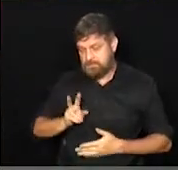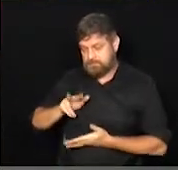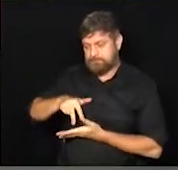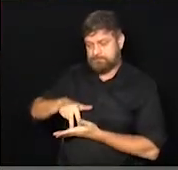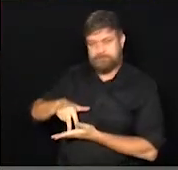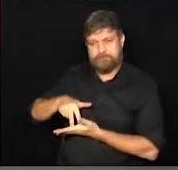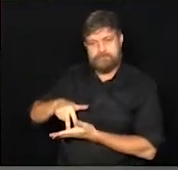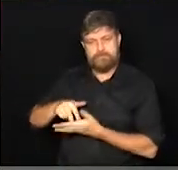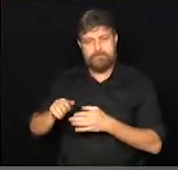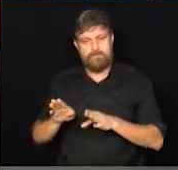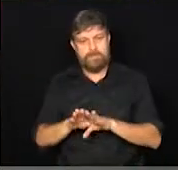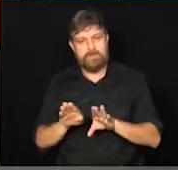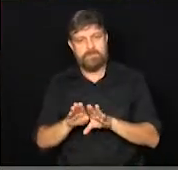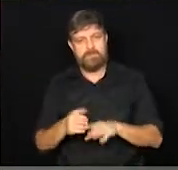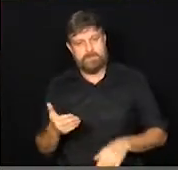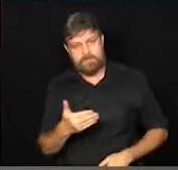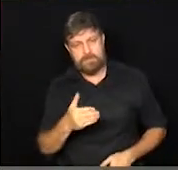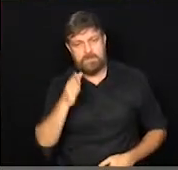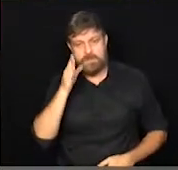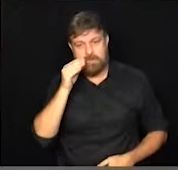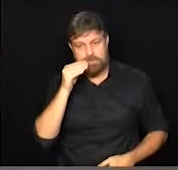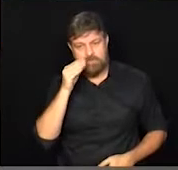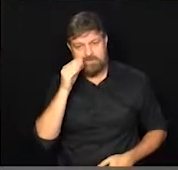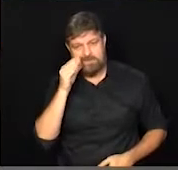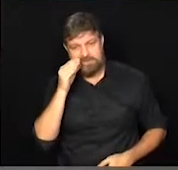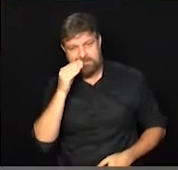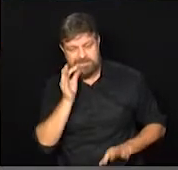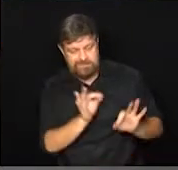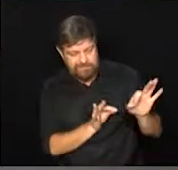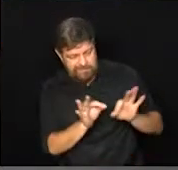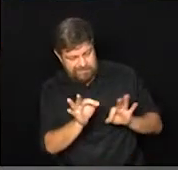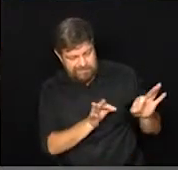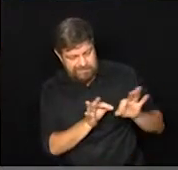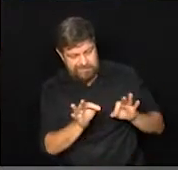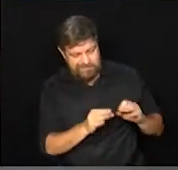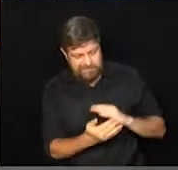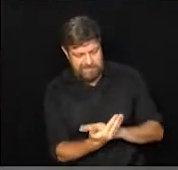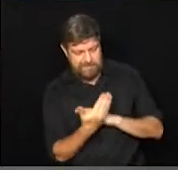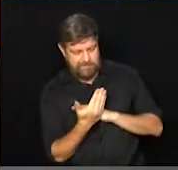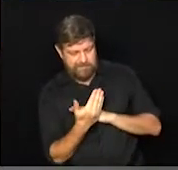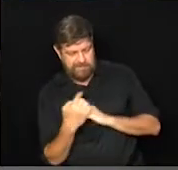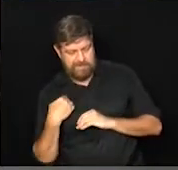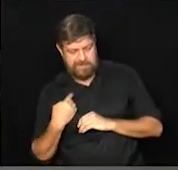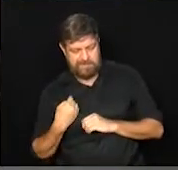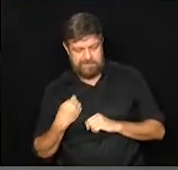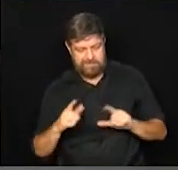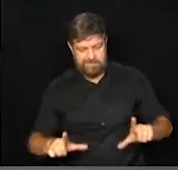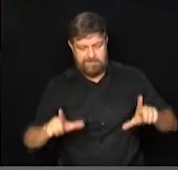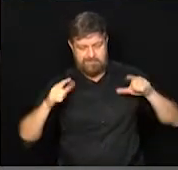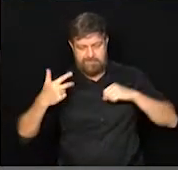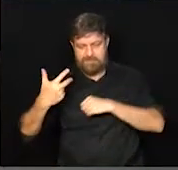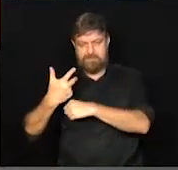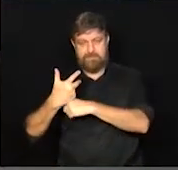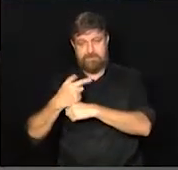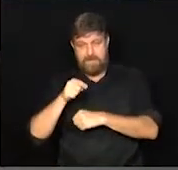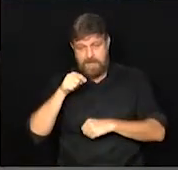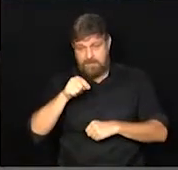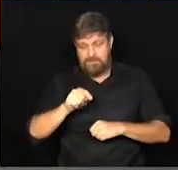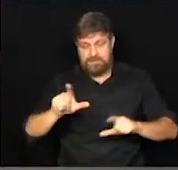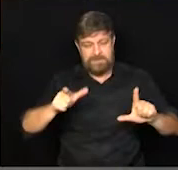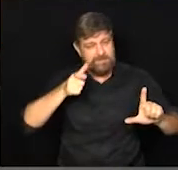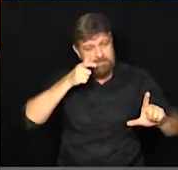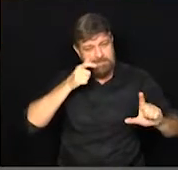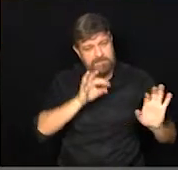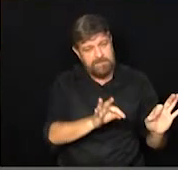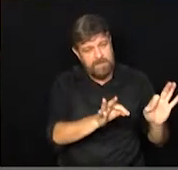representado, aos trabalhadores aqui que tornam todo o serviço aqui possível, e a vocês que nos